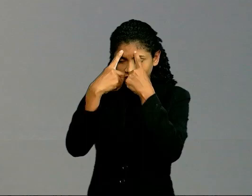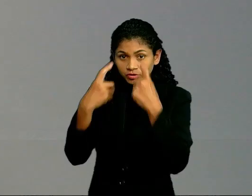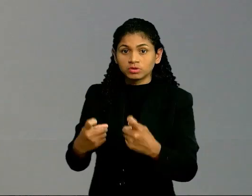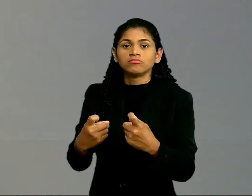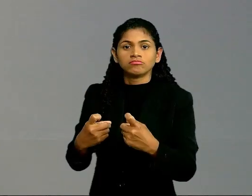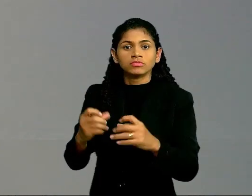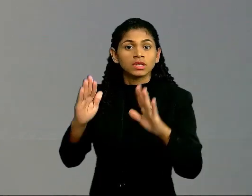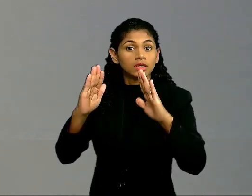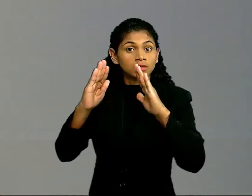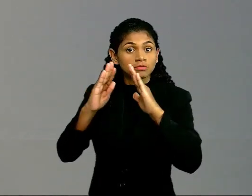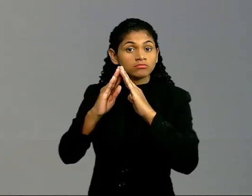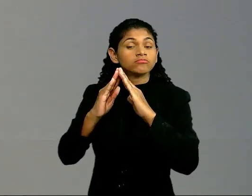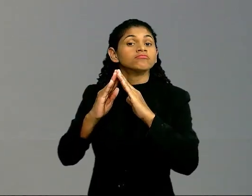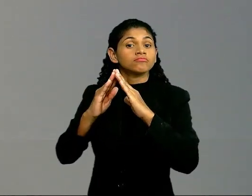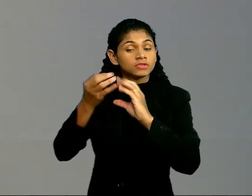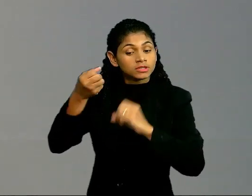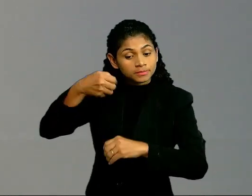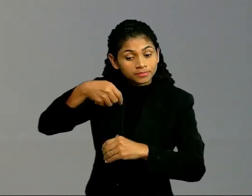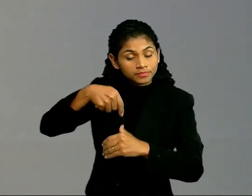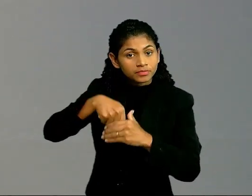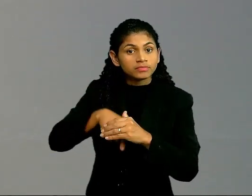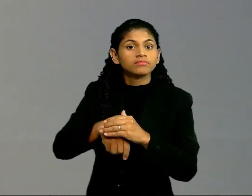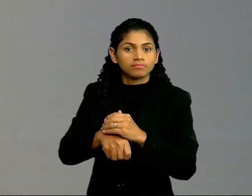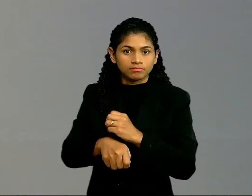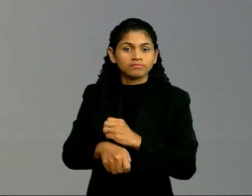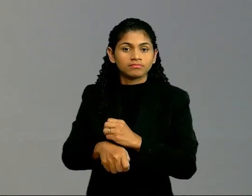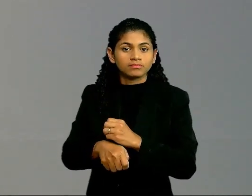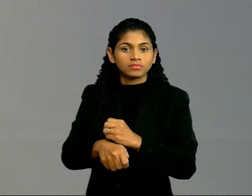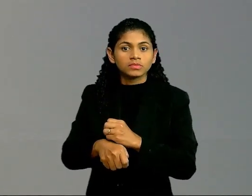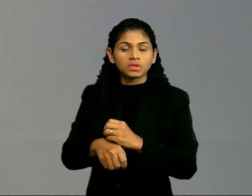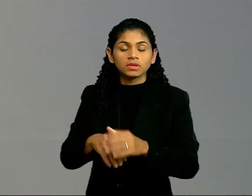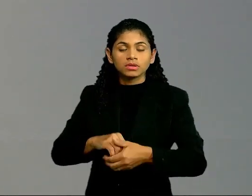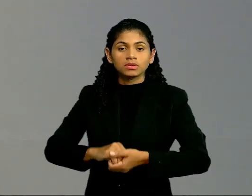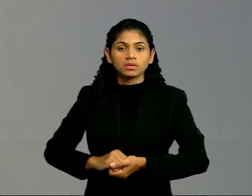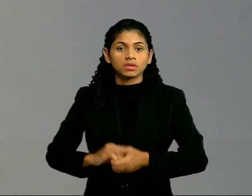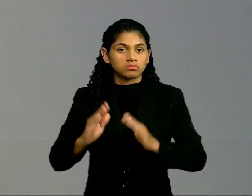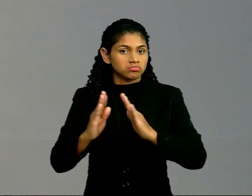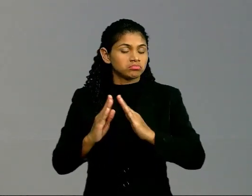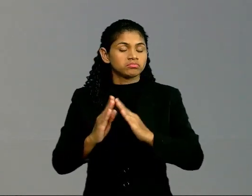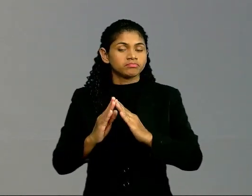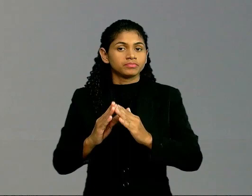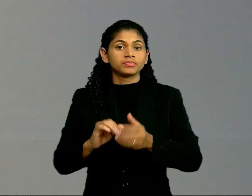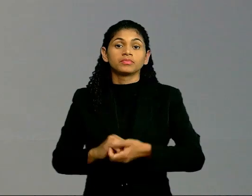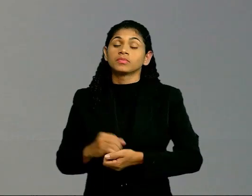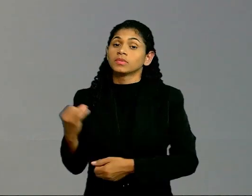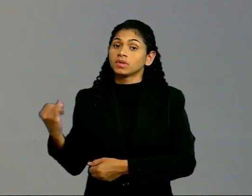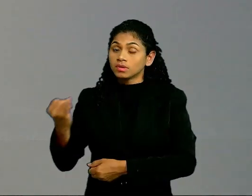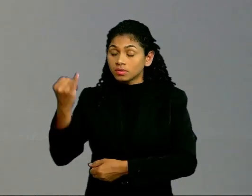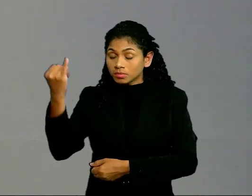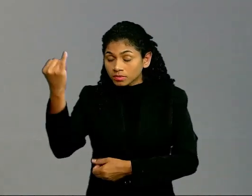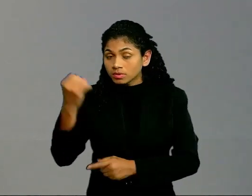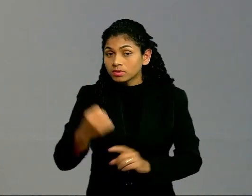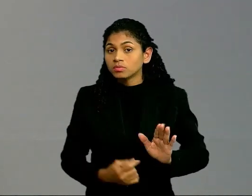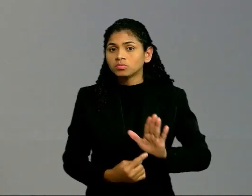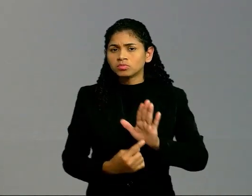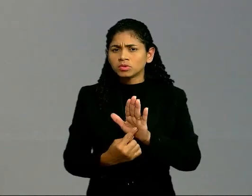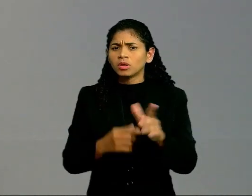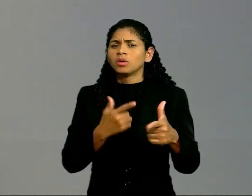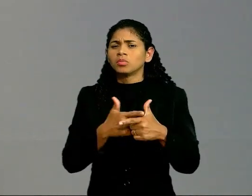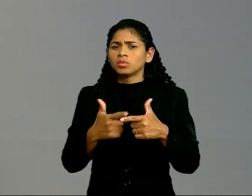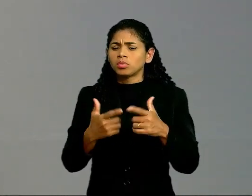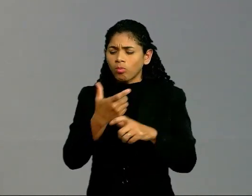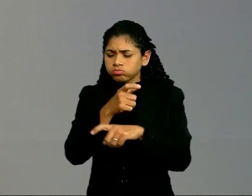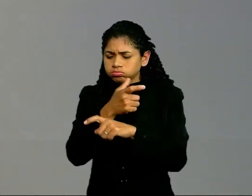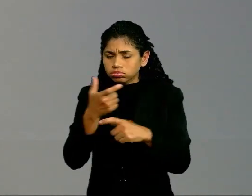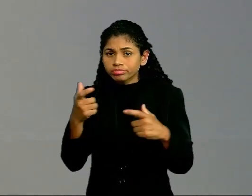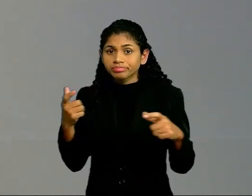essas mulheres são submetidas diariamente. E é importante que a gente faça uma ressalva, levando em consideração que é uma problemática muito grande